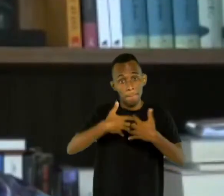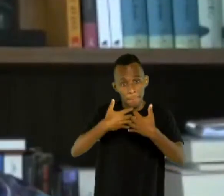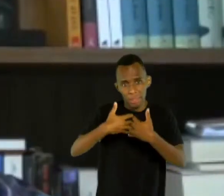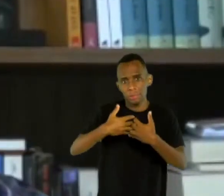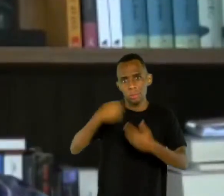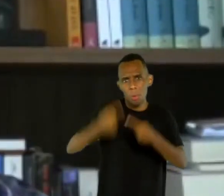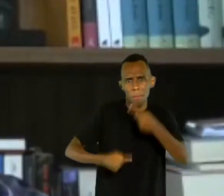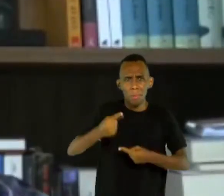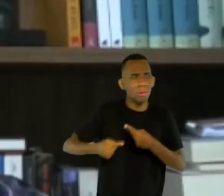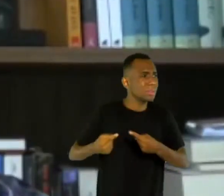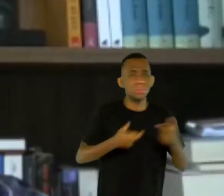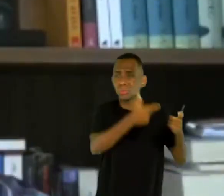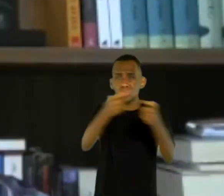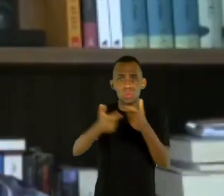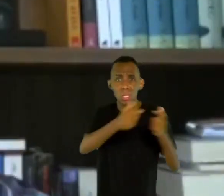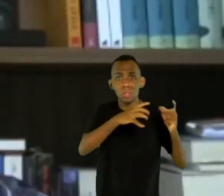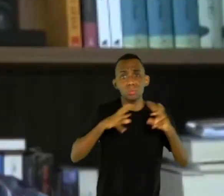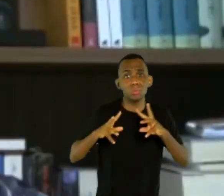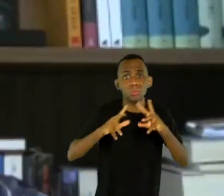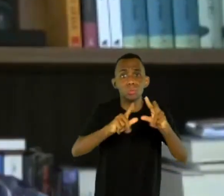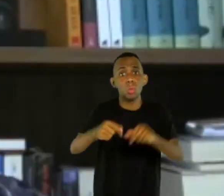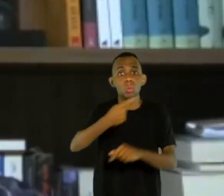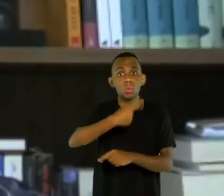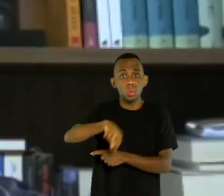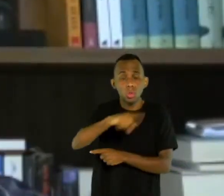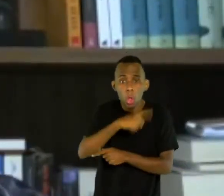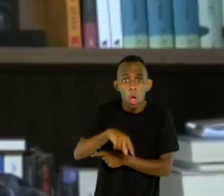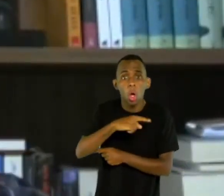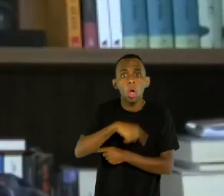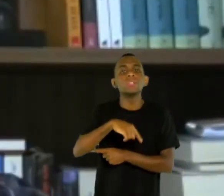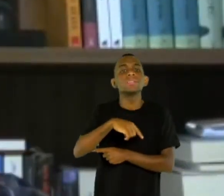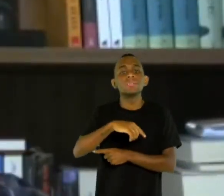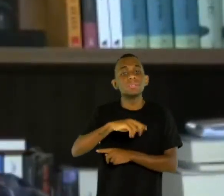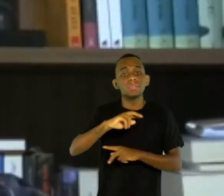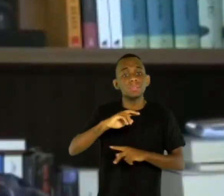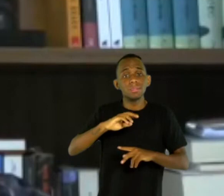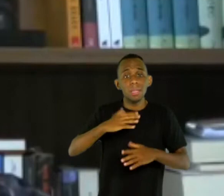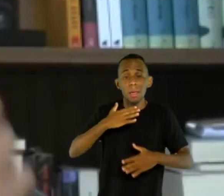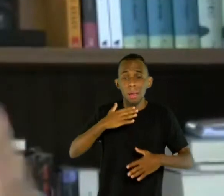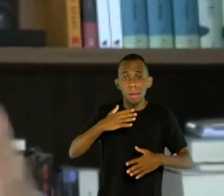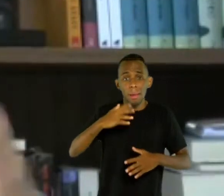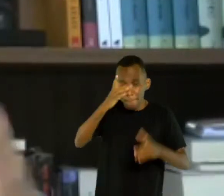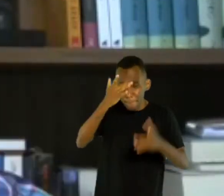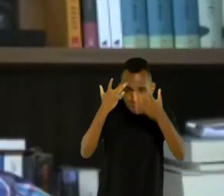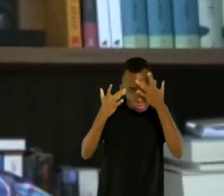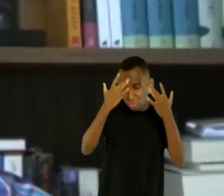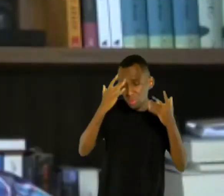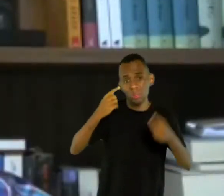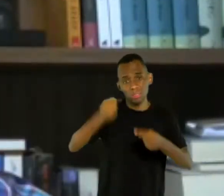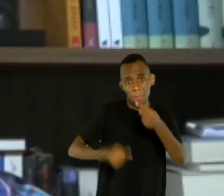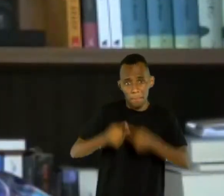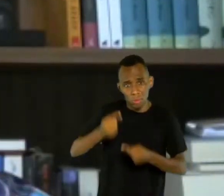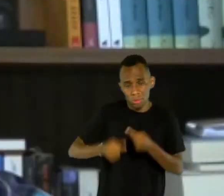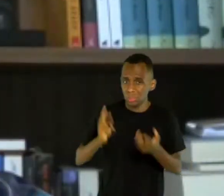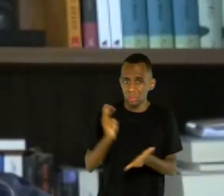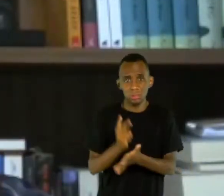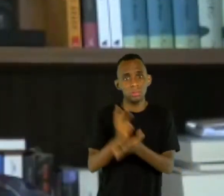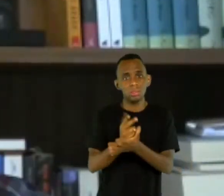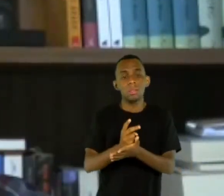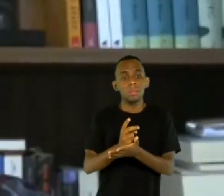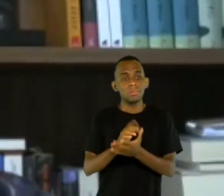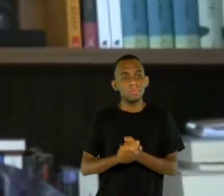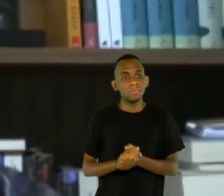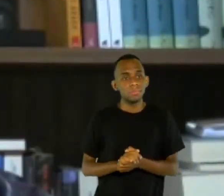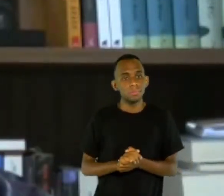em tudo, né? Nós somos seres eminentemente políticos, desde sempre. E é difícil, até quando